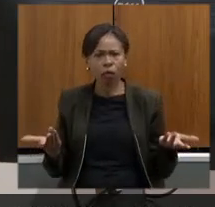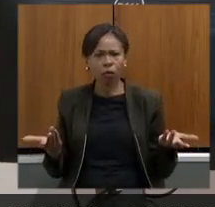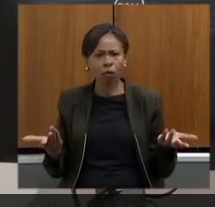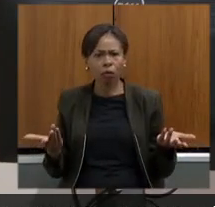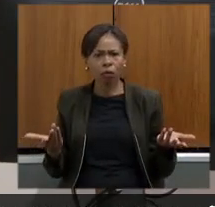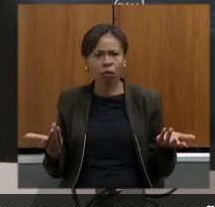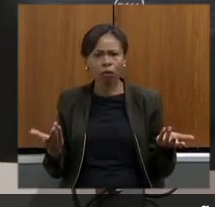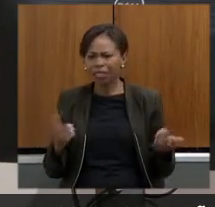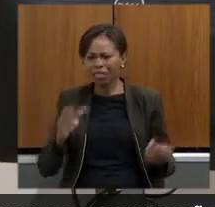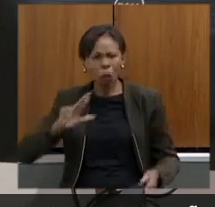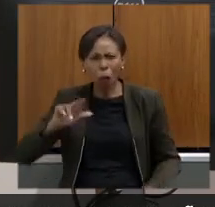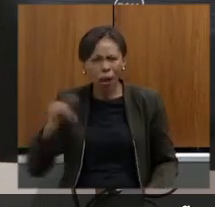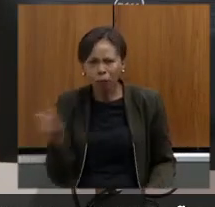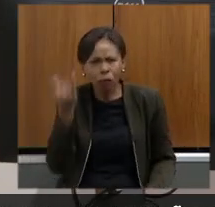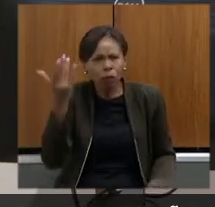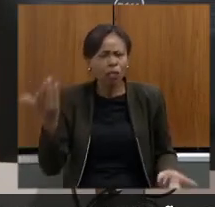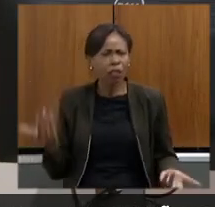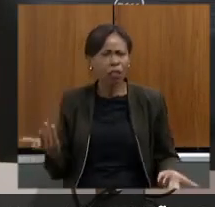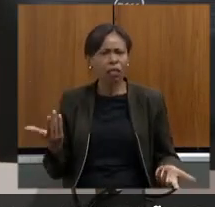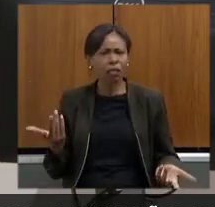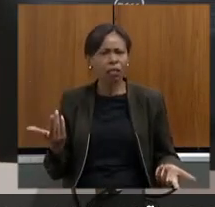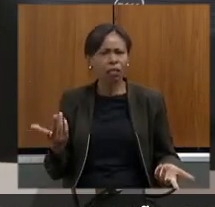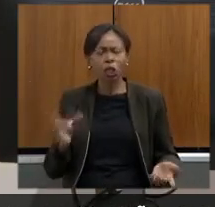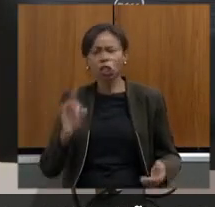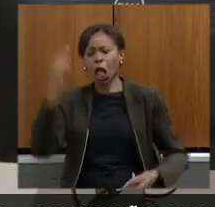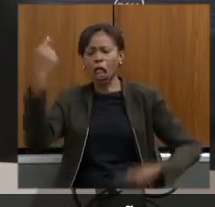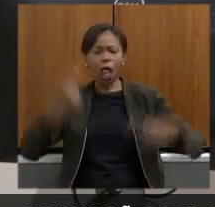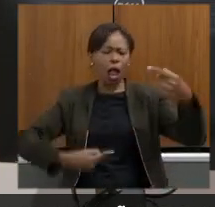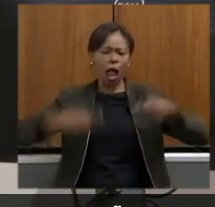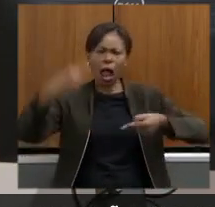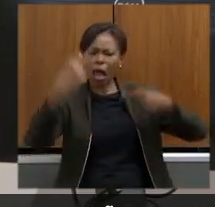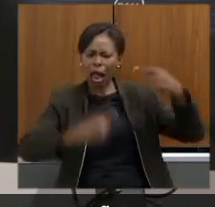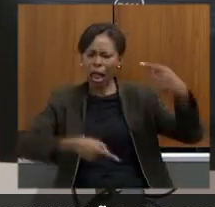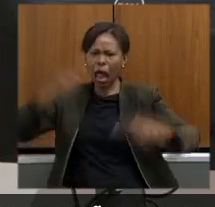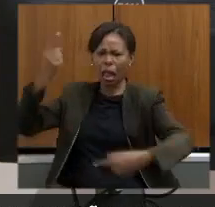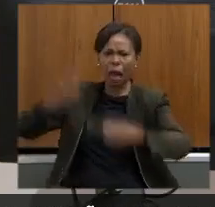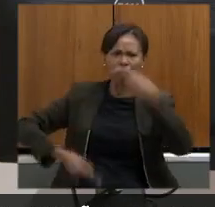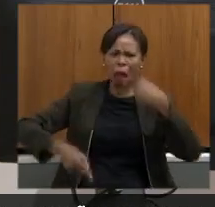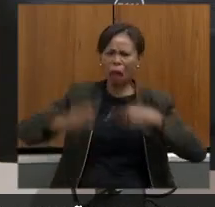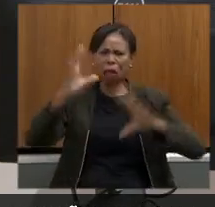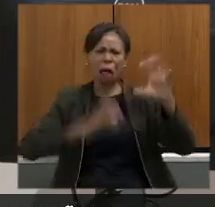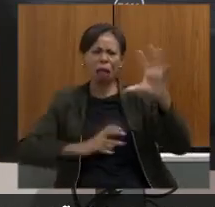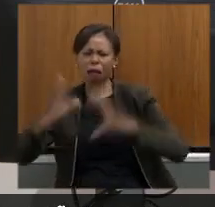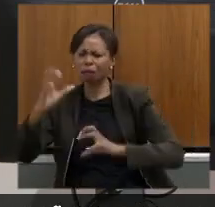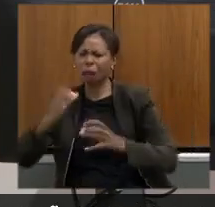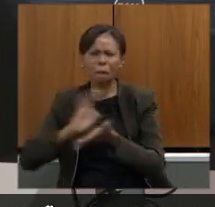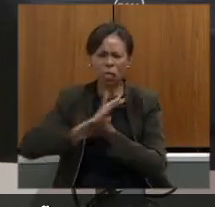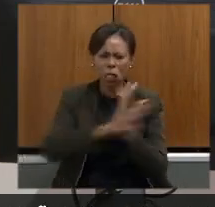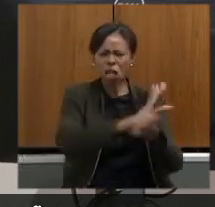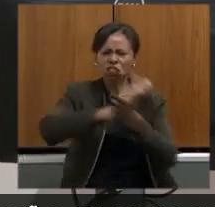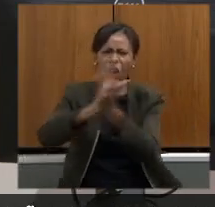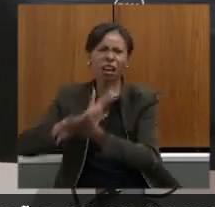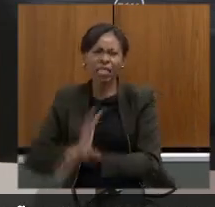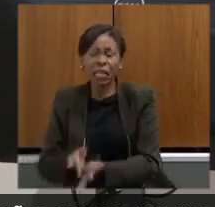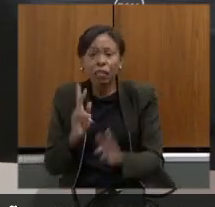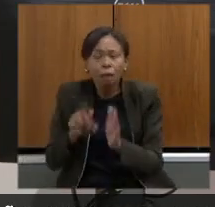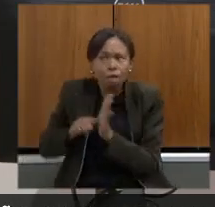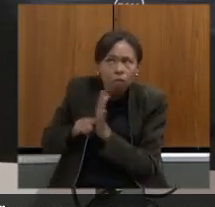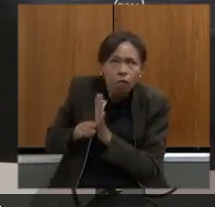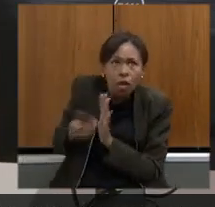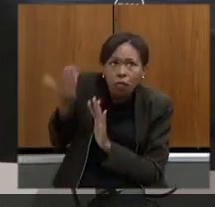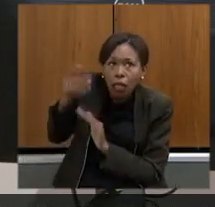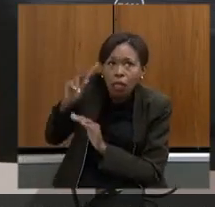para destruir o outro é o que nós vimos aqui procuram sempre alguma coisa para destruir um governo